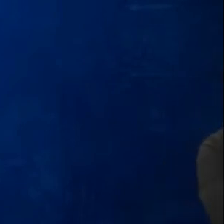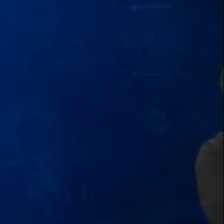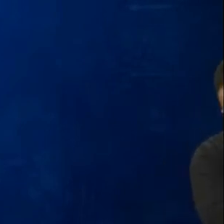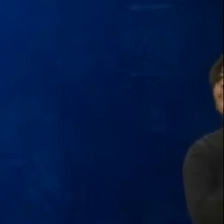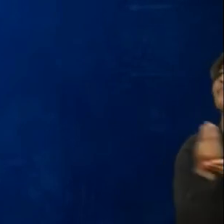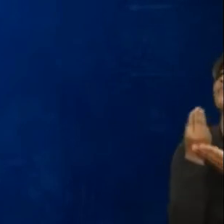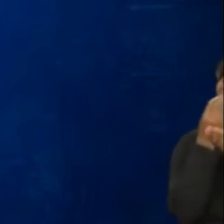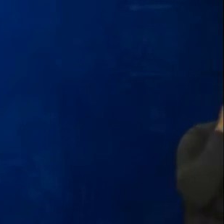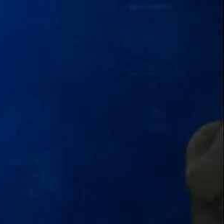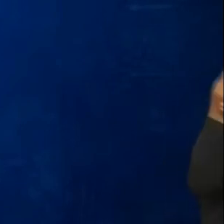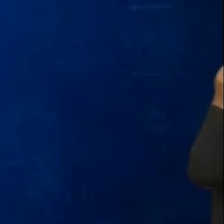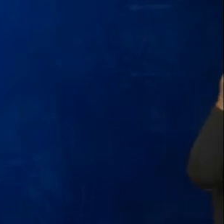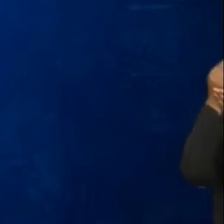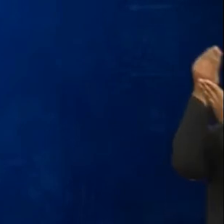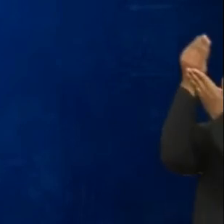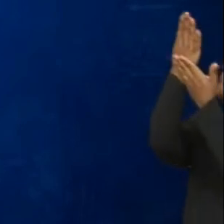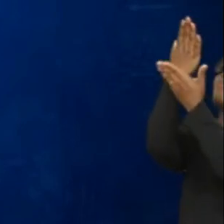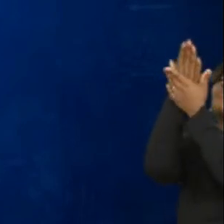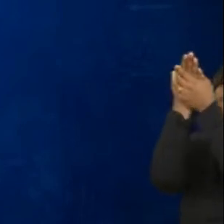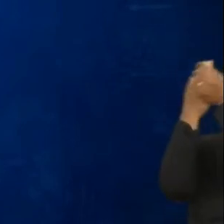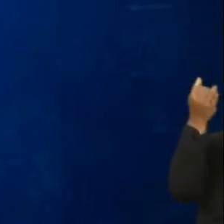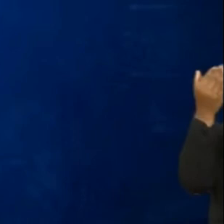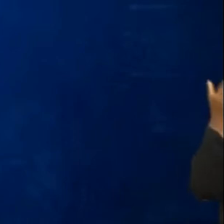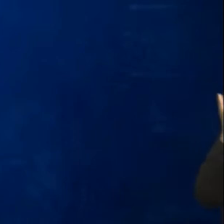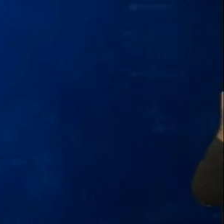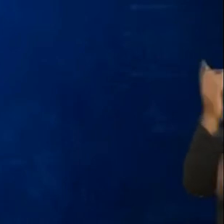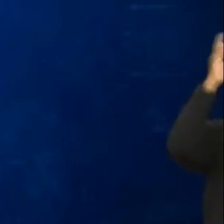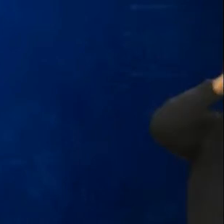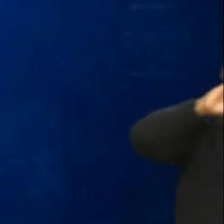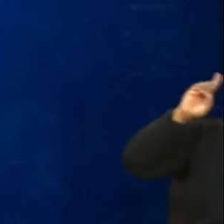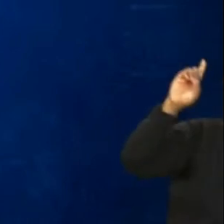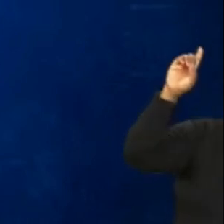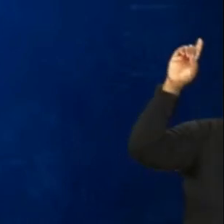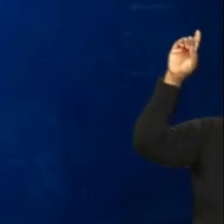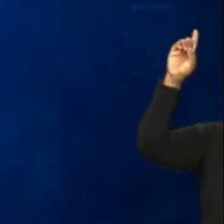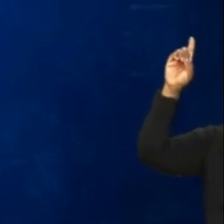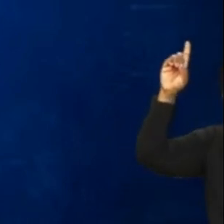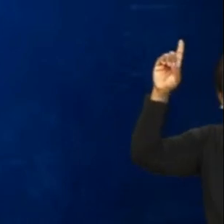vida, meu Deus, em tuas